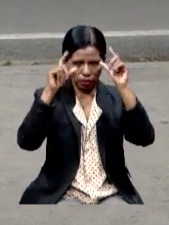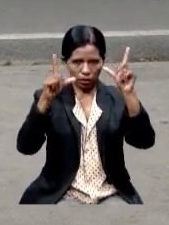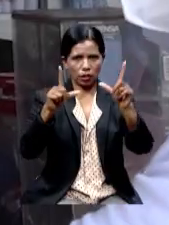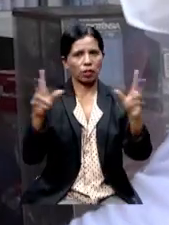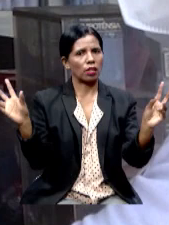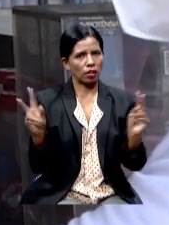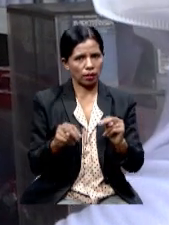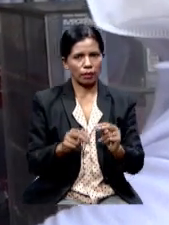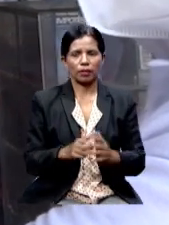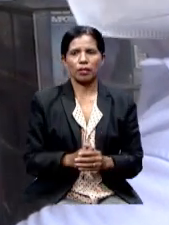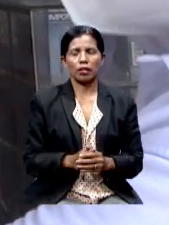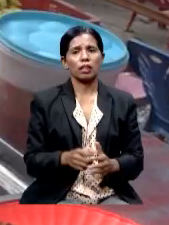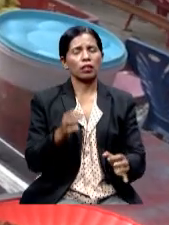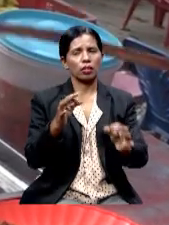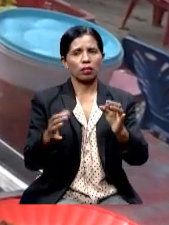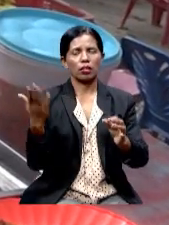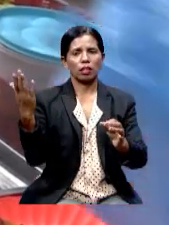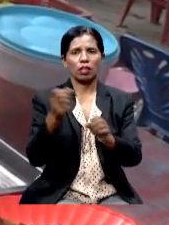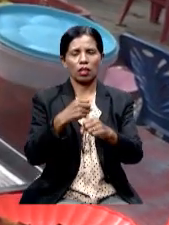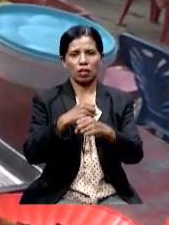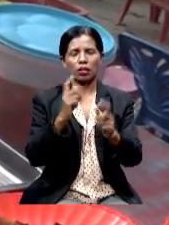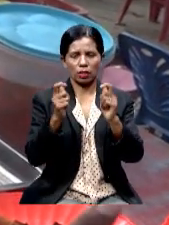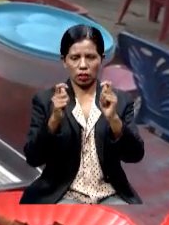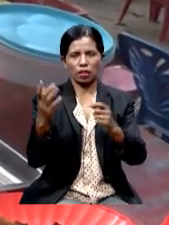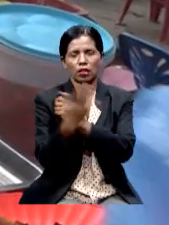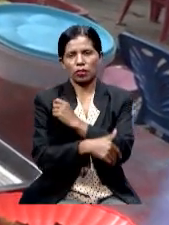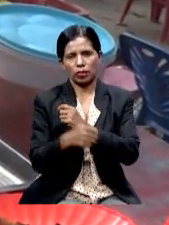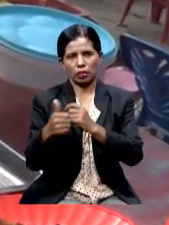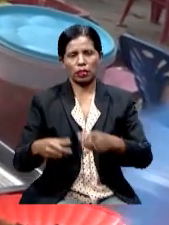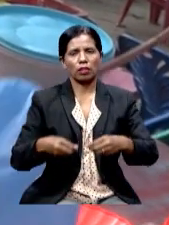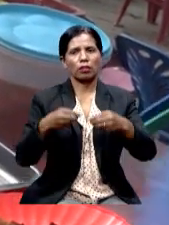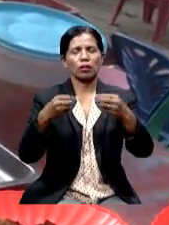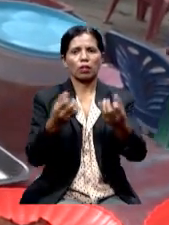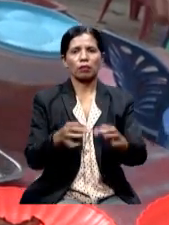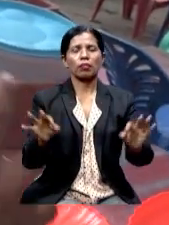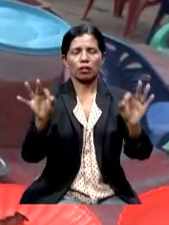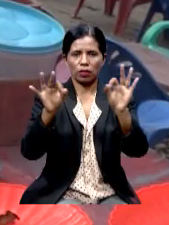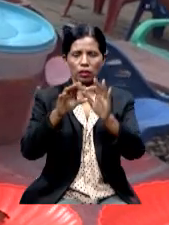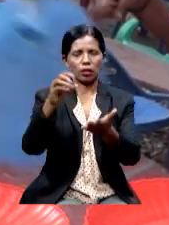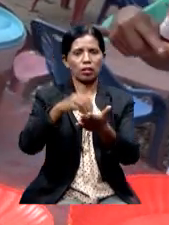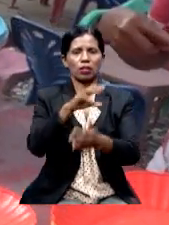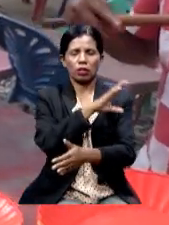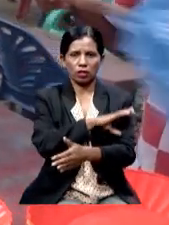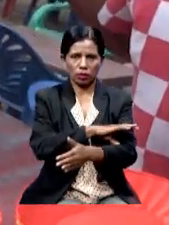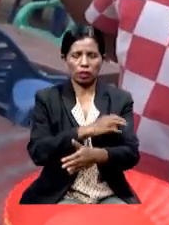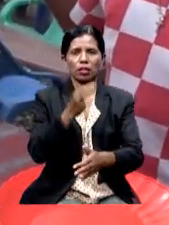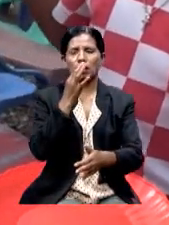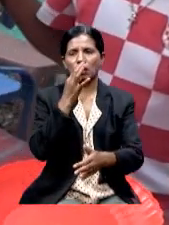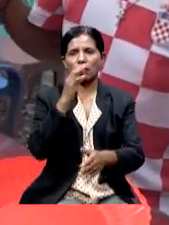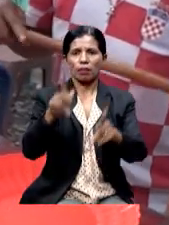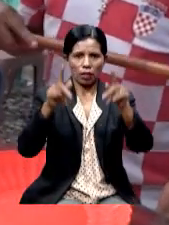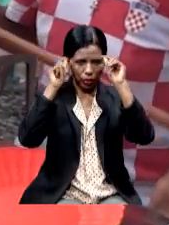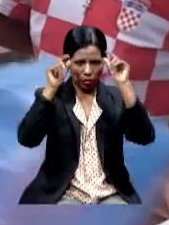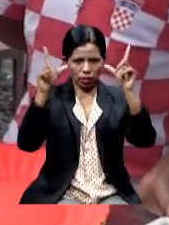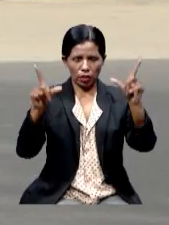Calaé. Será que a inspeção no halo teste era ilhur, sai forma única, onde garante segurança alimentar para o povo